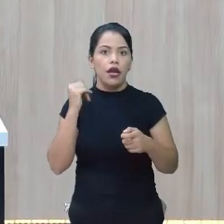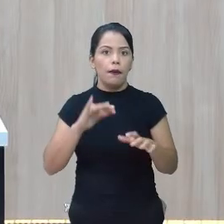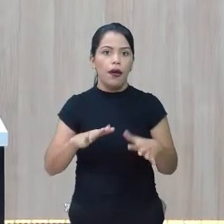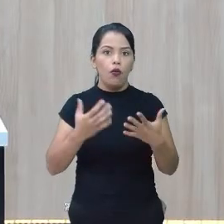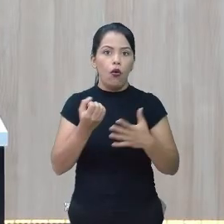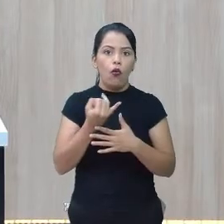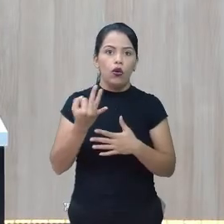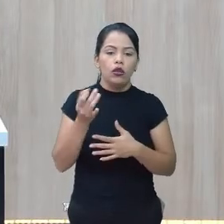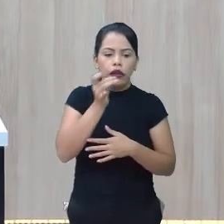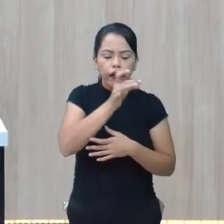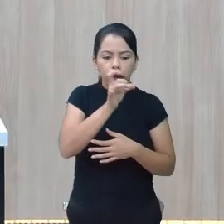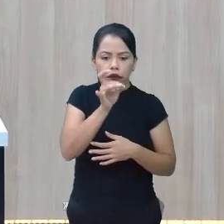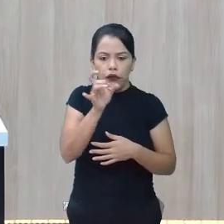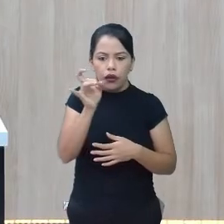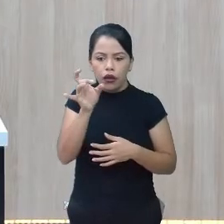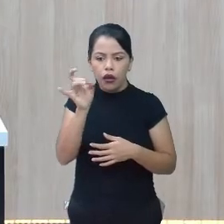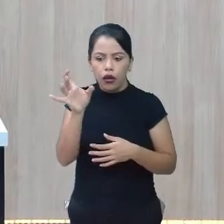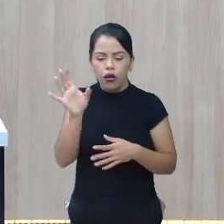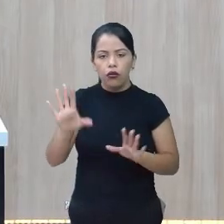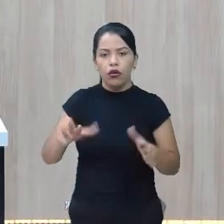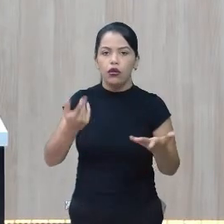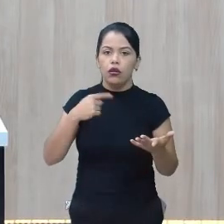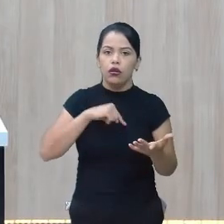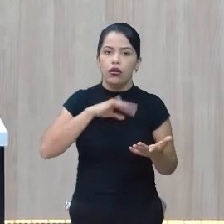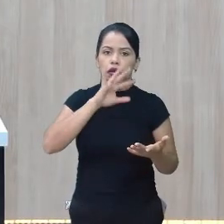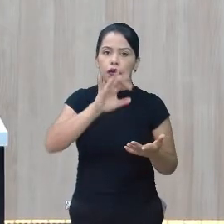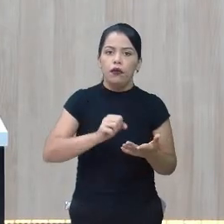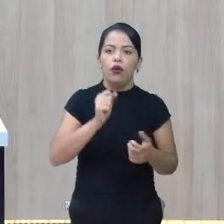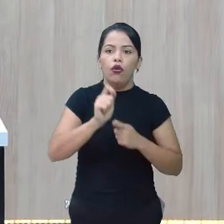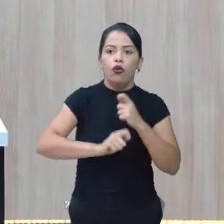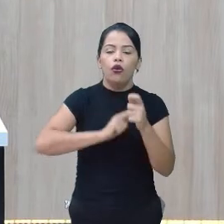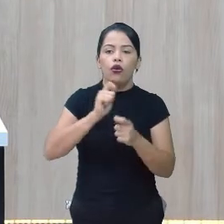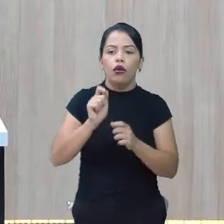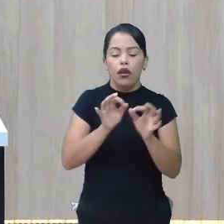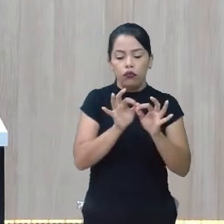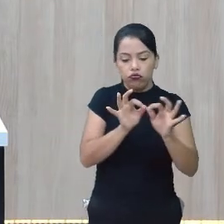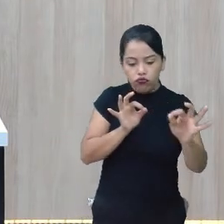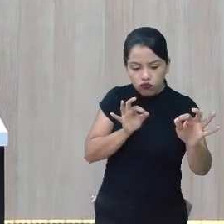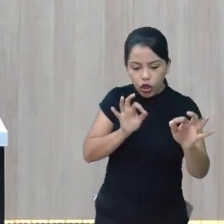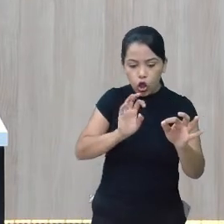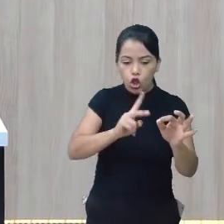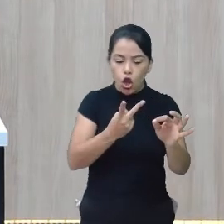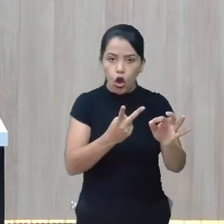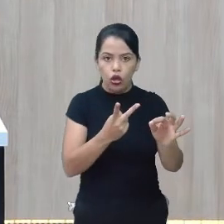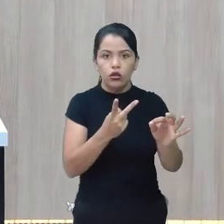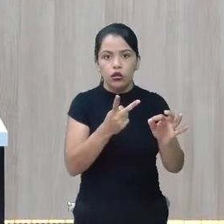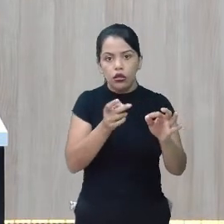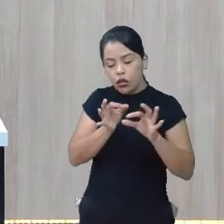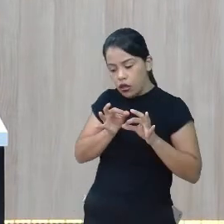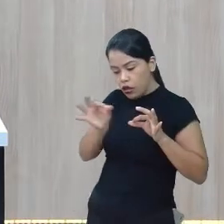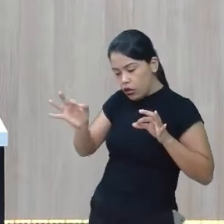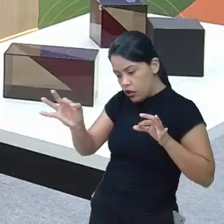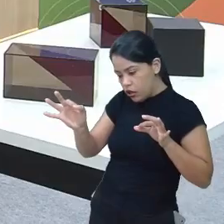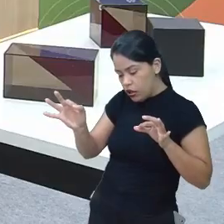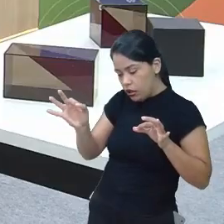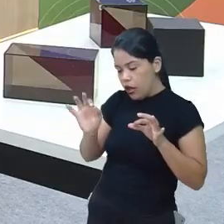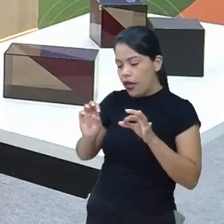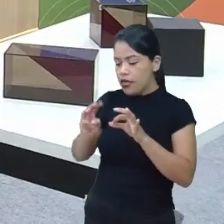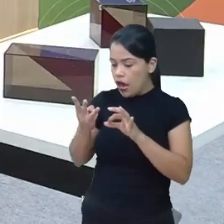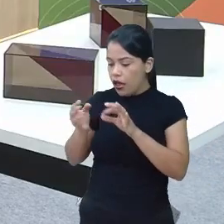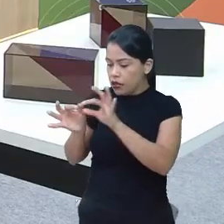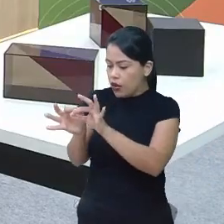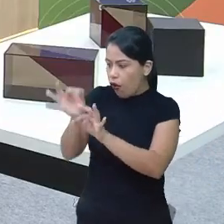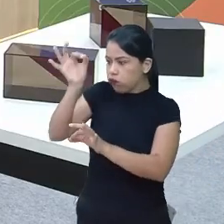das dimensões. Aqui a gente pegou 2 de largura, 3 de comprimento e 2 de altura. Quando a